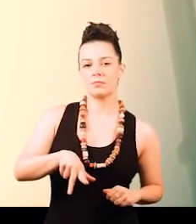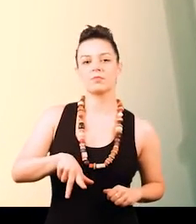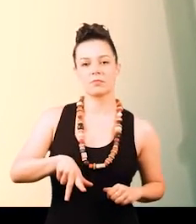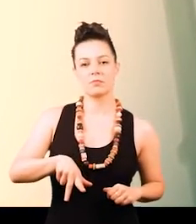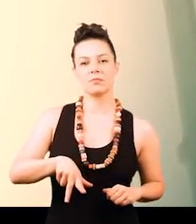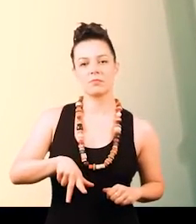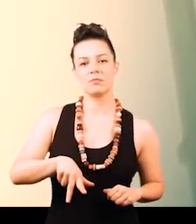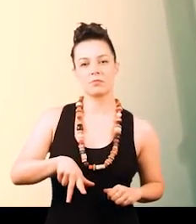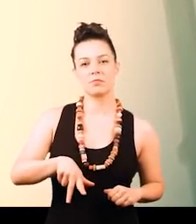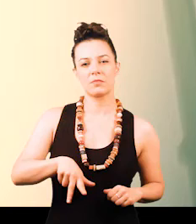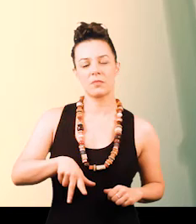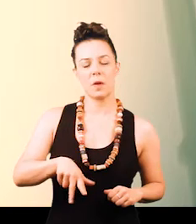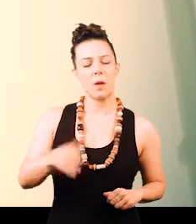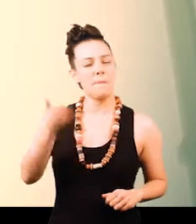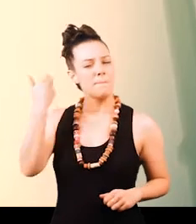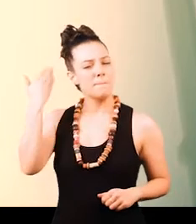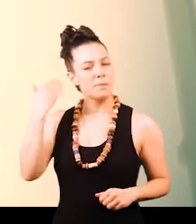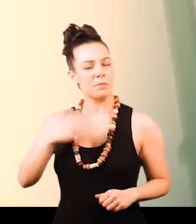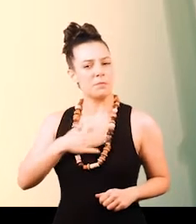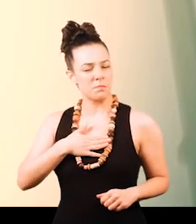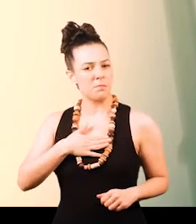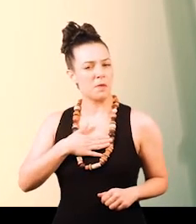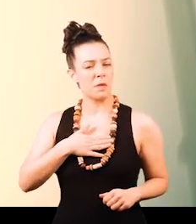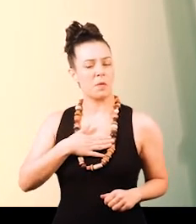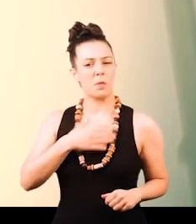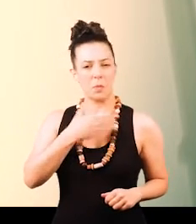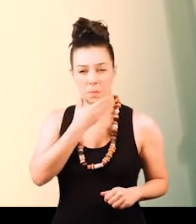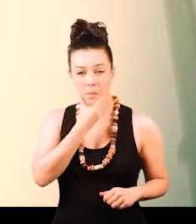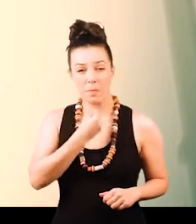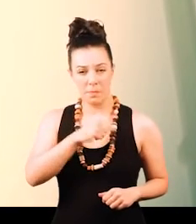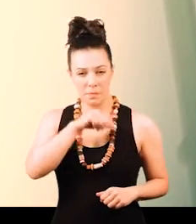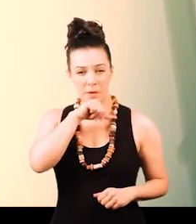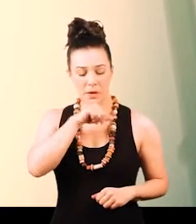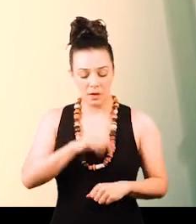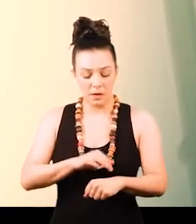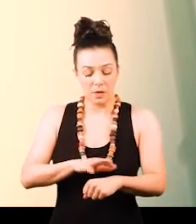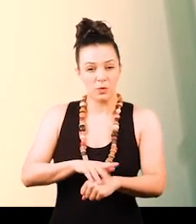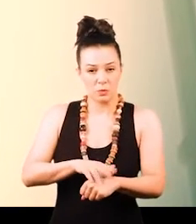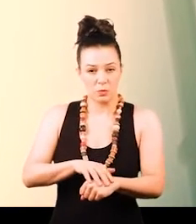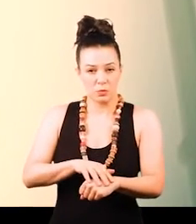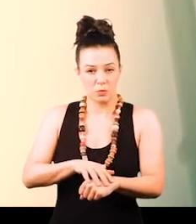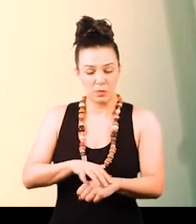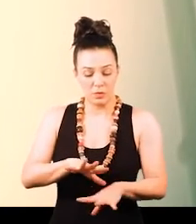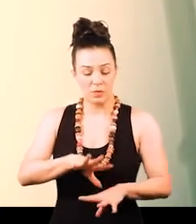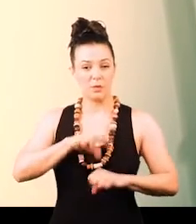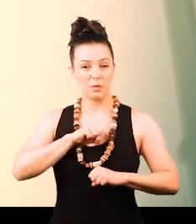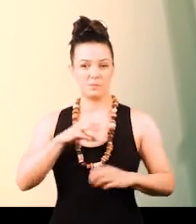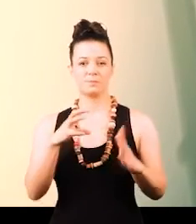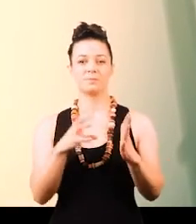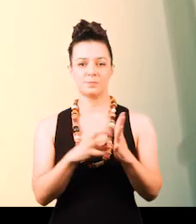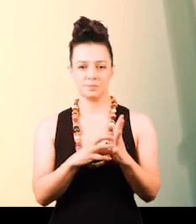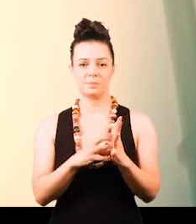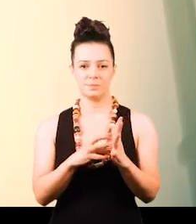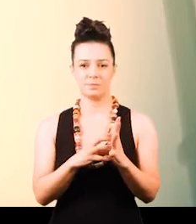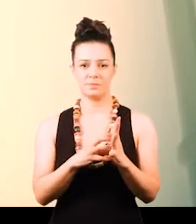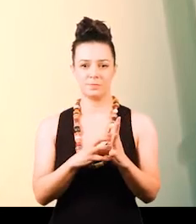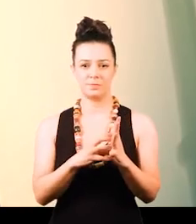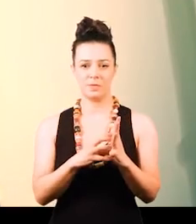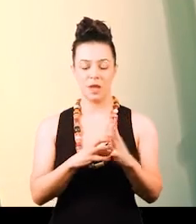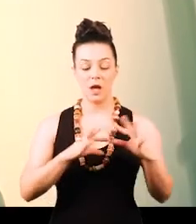ele contraiu o HIV, ele deixou de ser parte de todo mundo